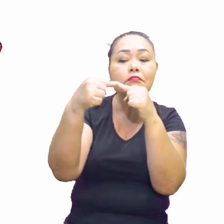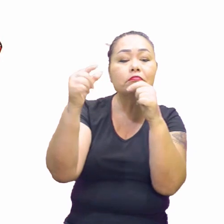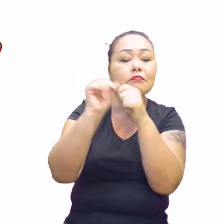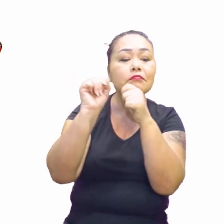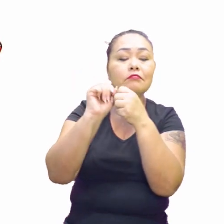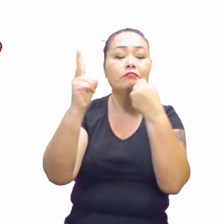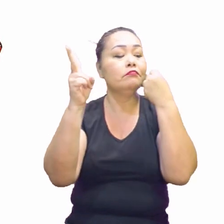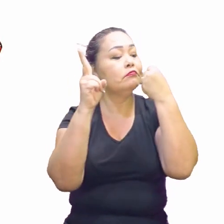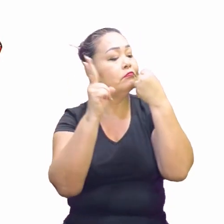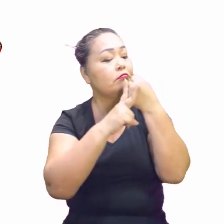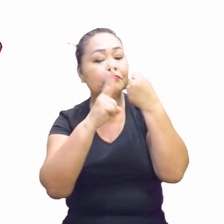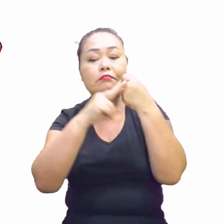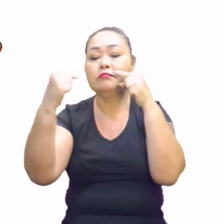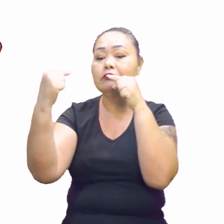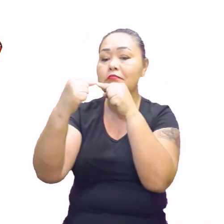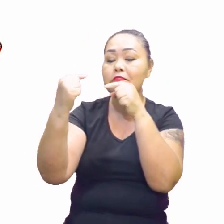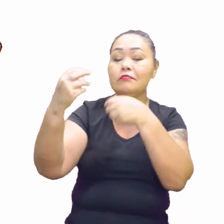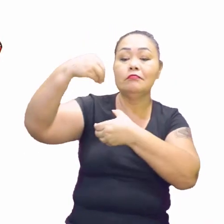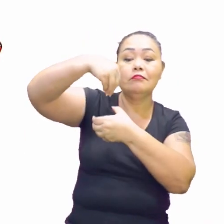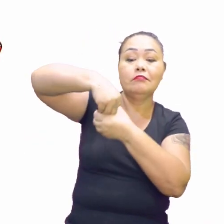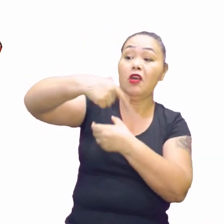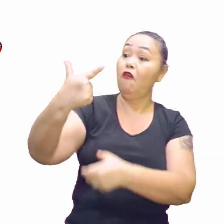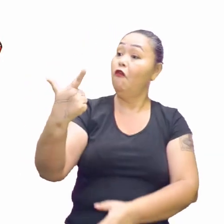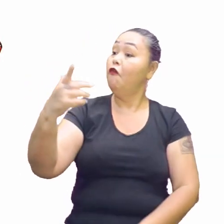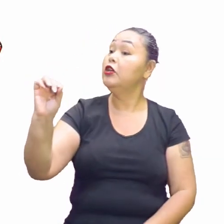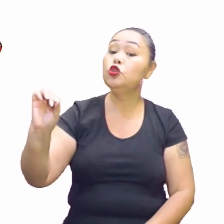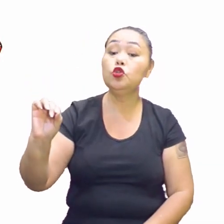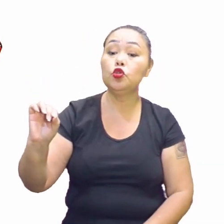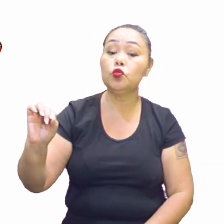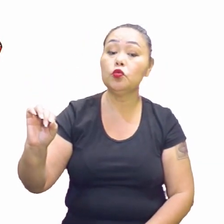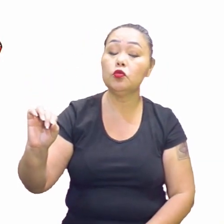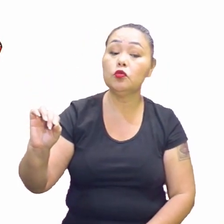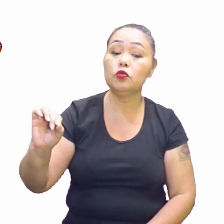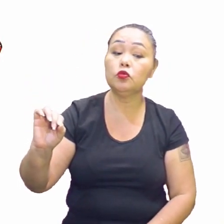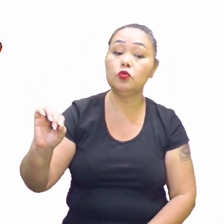Que o verbo concorda com o seu núcleo, ó. 20,